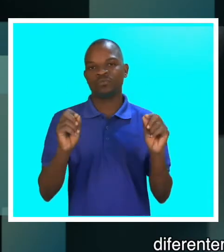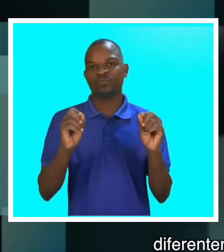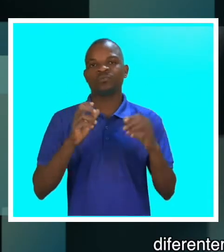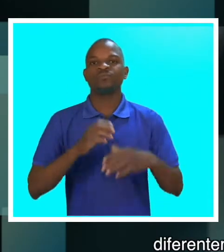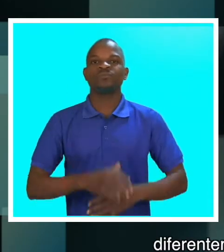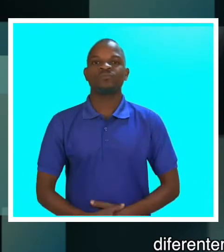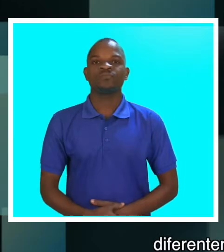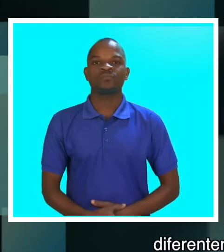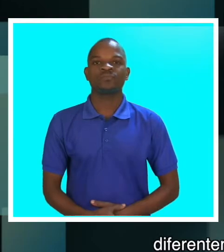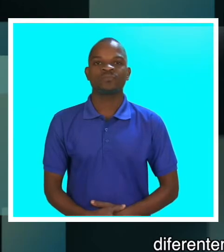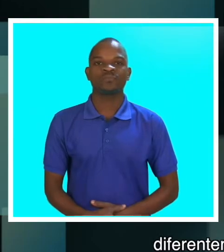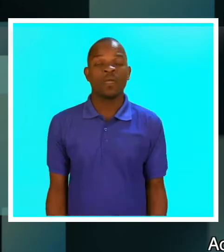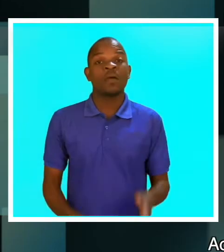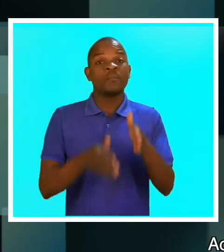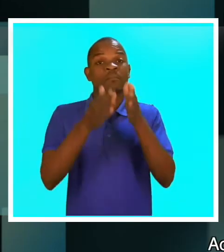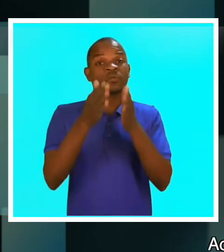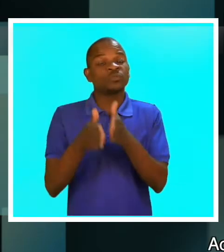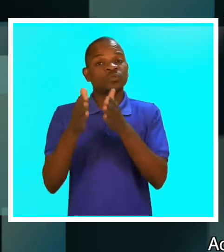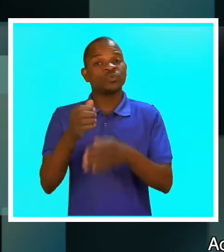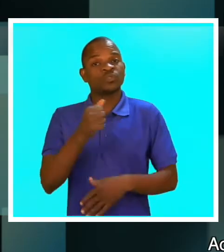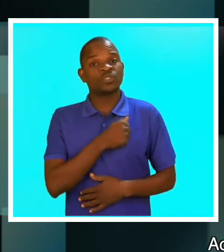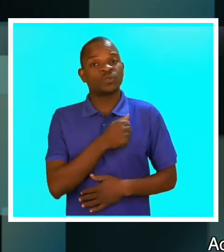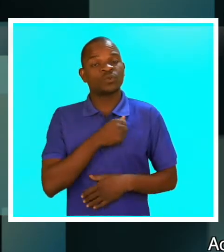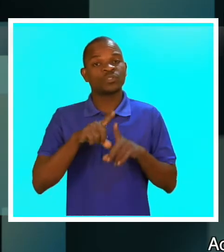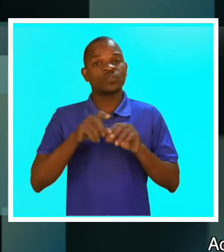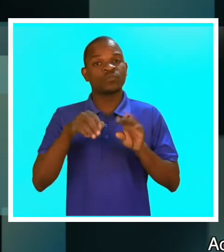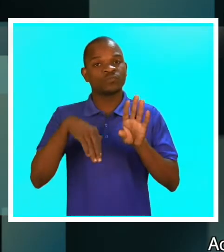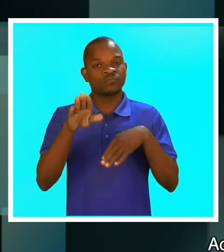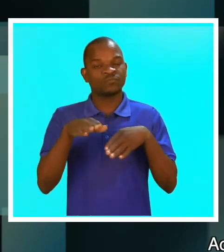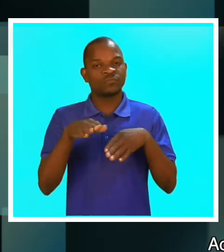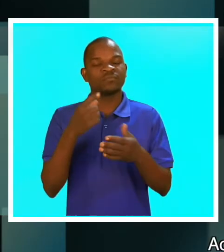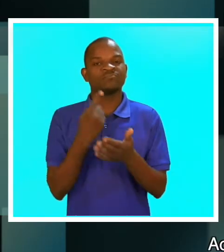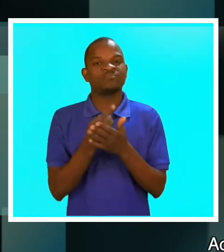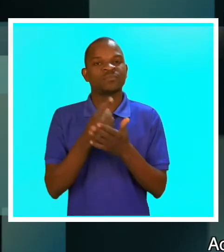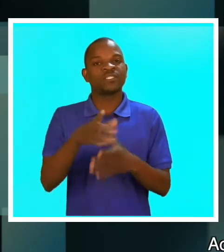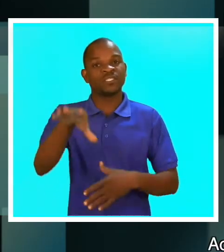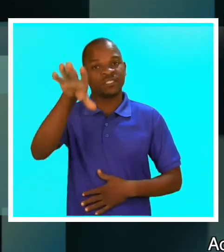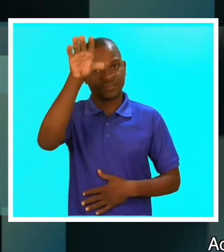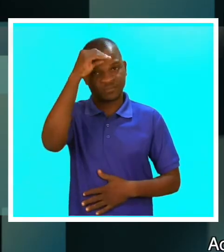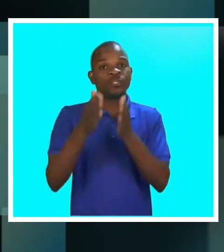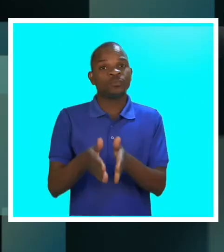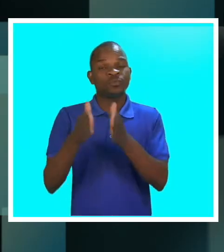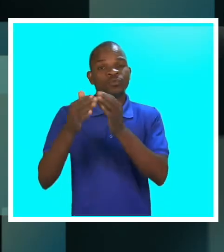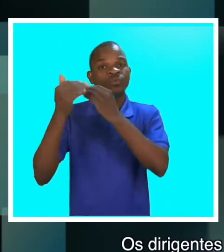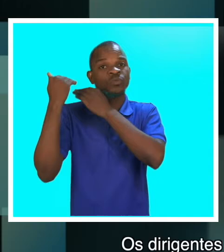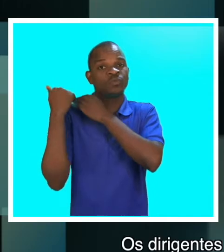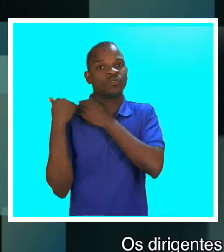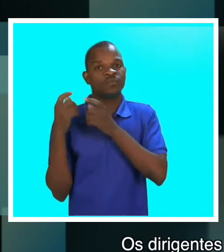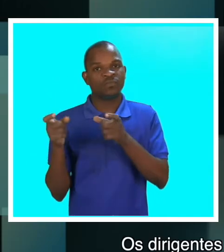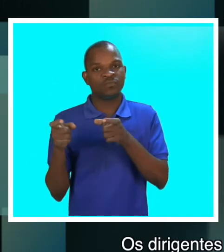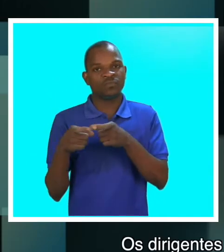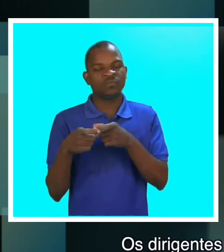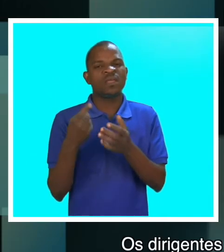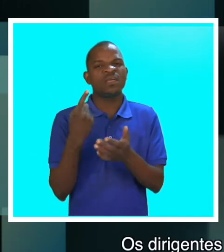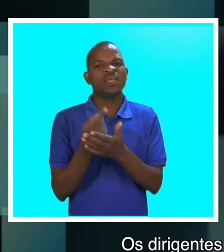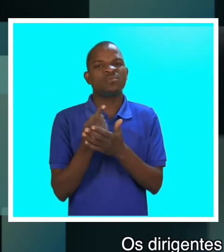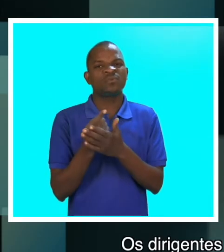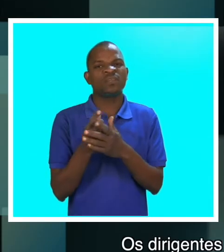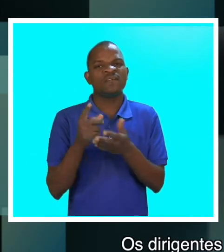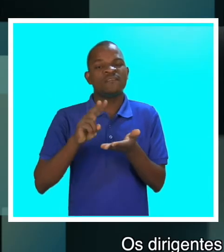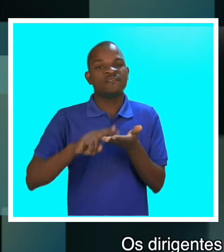muita coisa ao longo do fim de semana. Aos amantes do futebol fica um apelo. Aos dirigentes dos clubes,